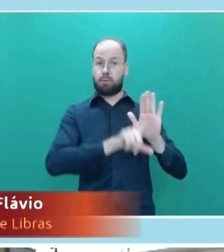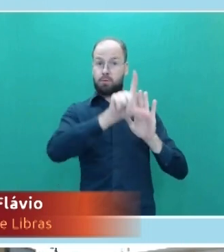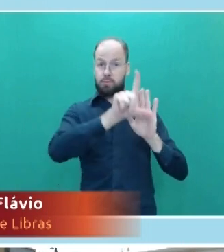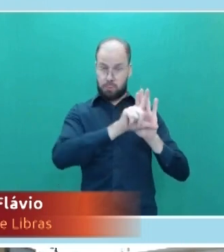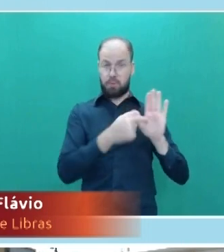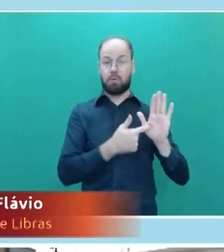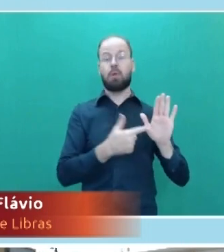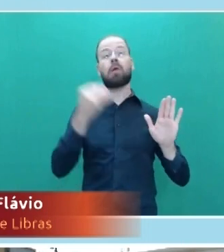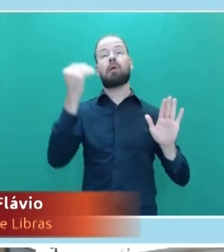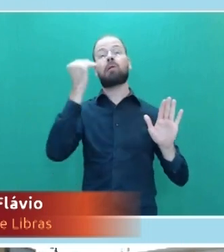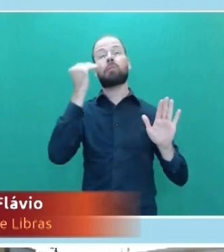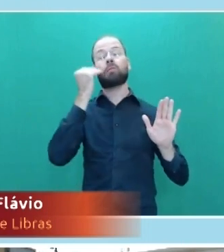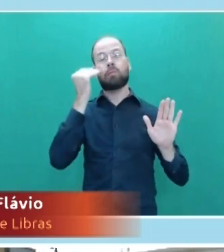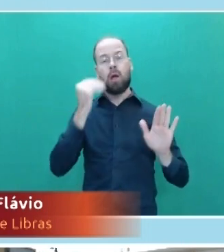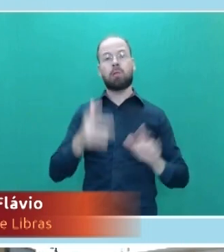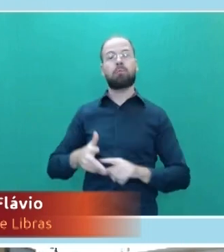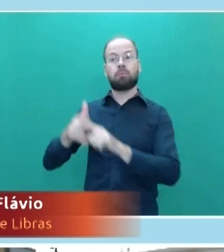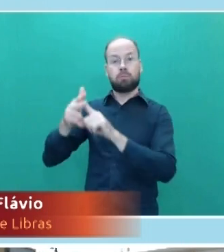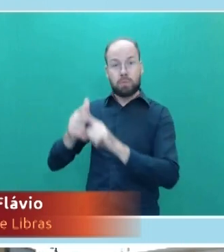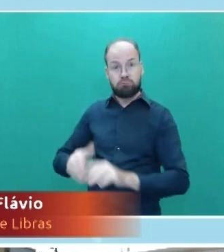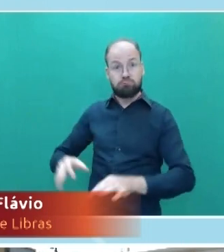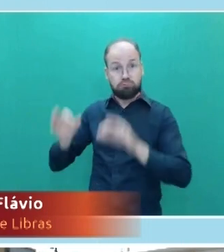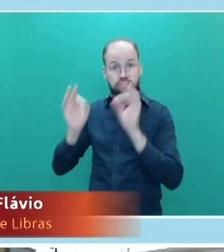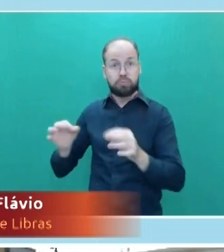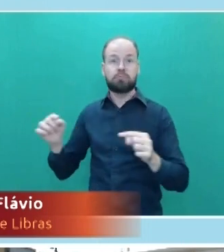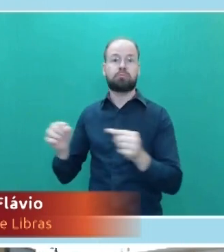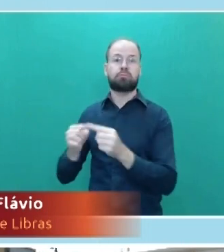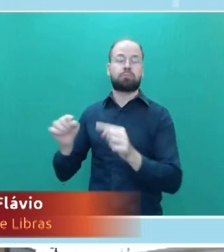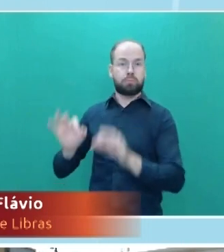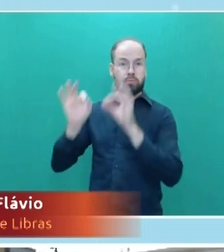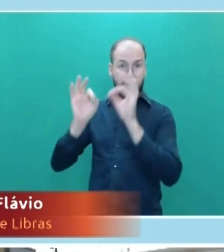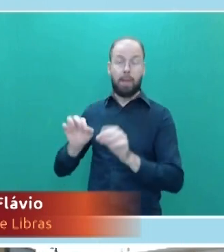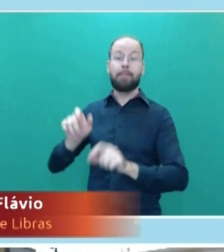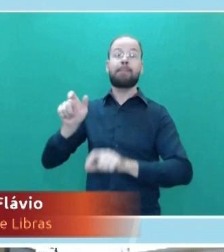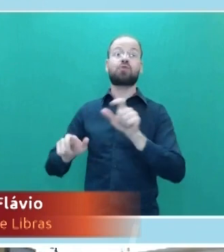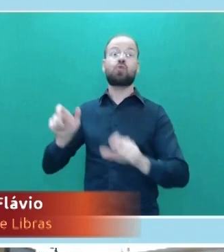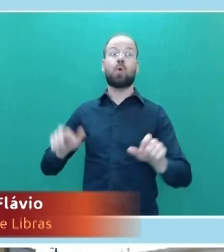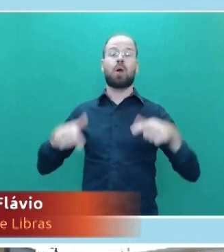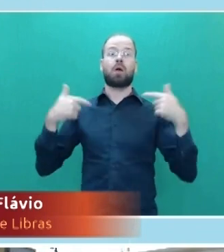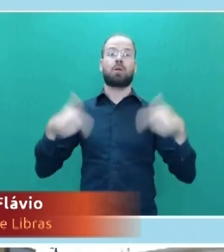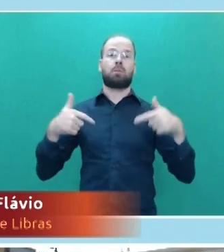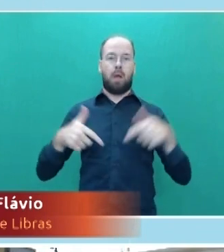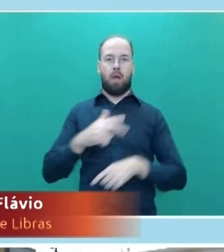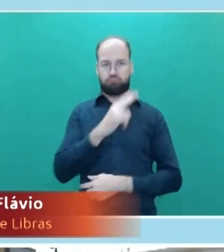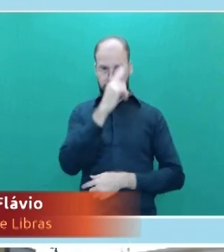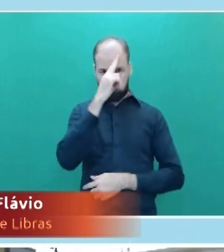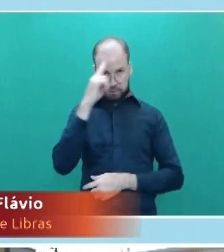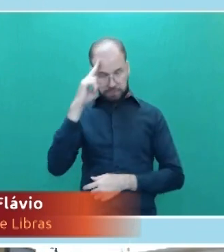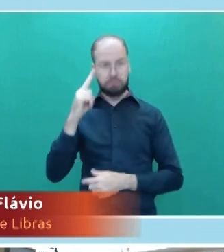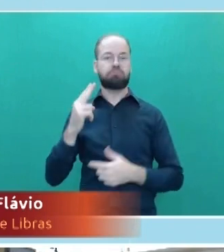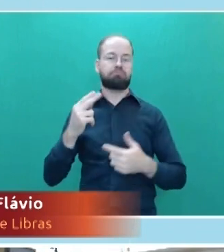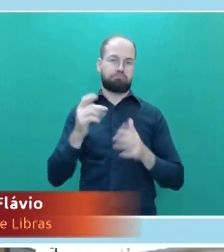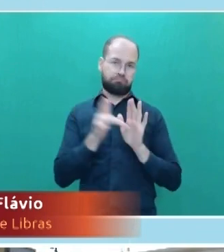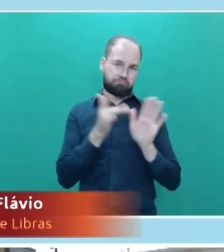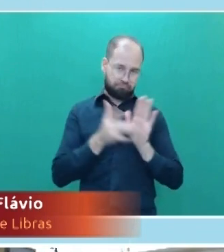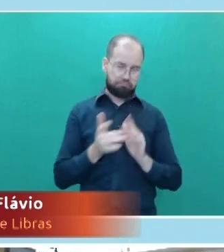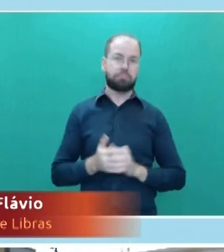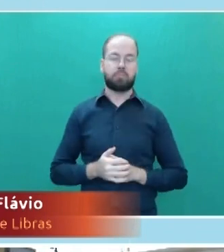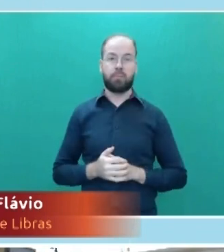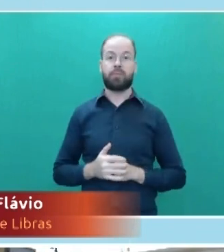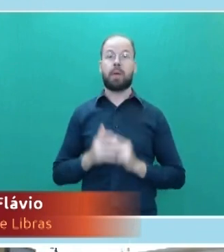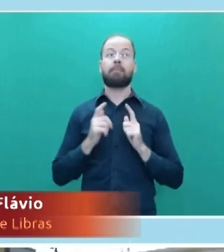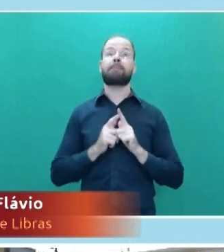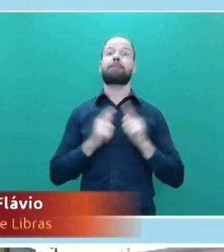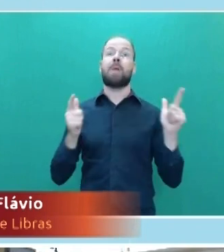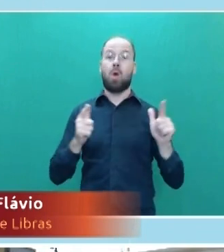tentar regulamentar o trabalho prestado por meio de aplicativos. Né? A maioria deles vai tentar encaixar o trabalhador